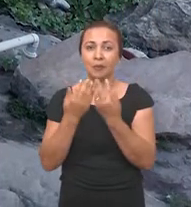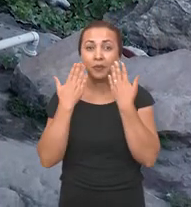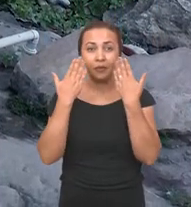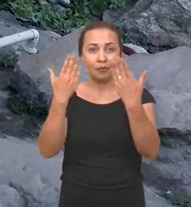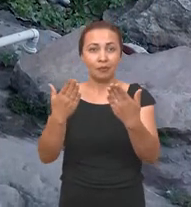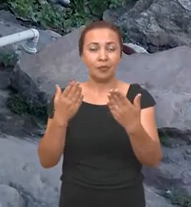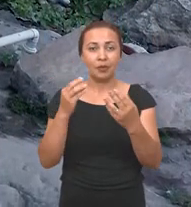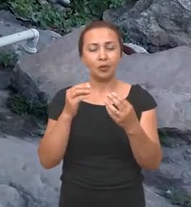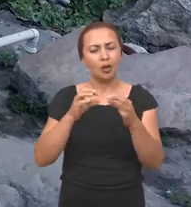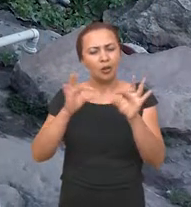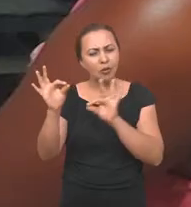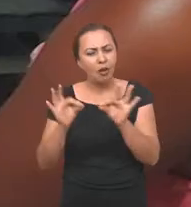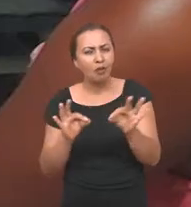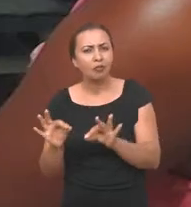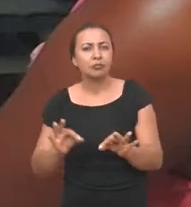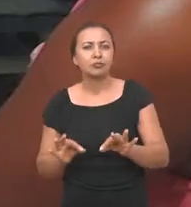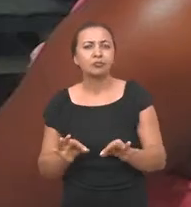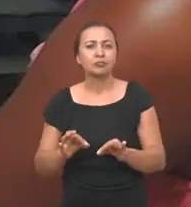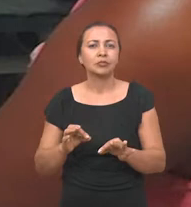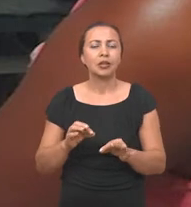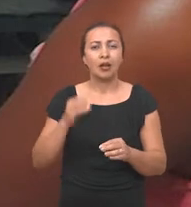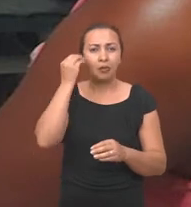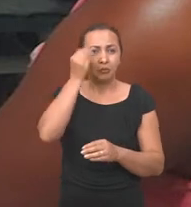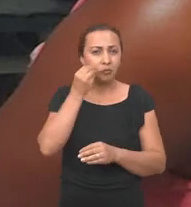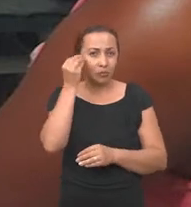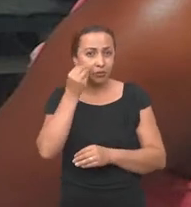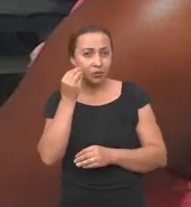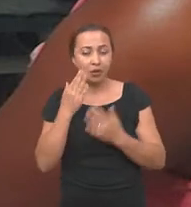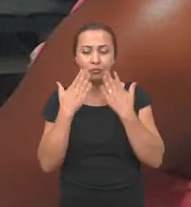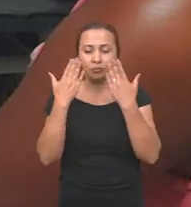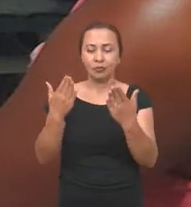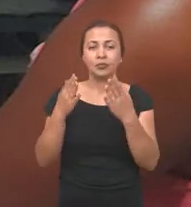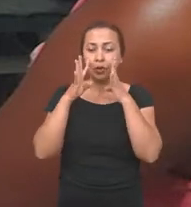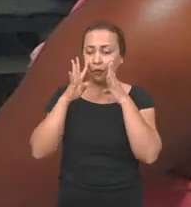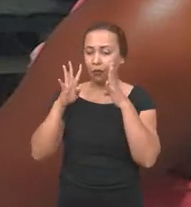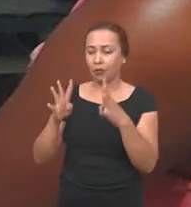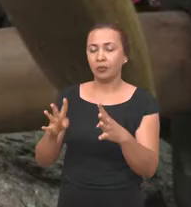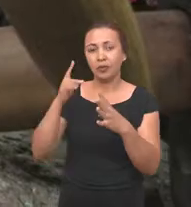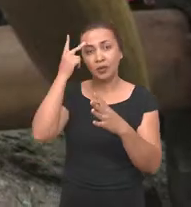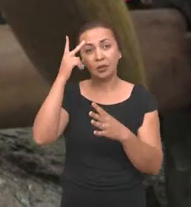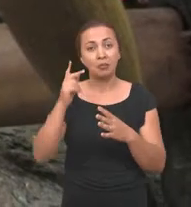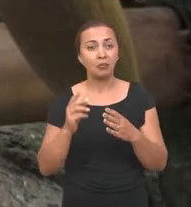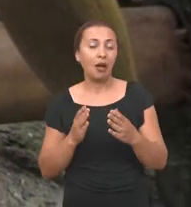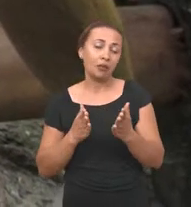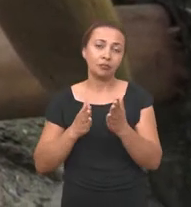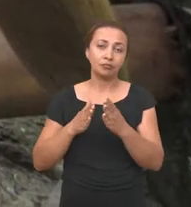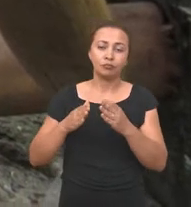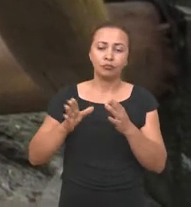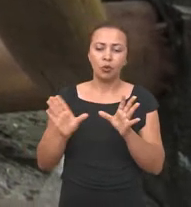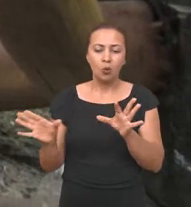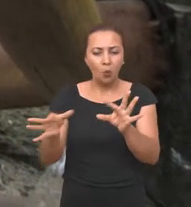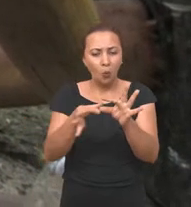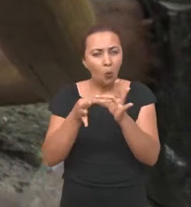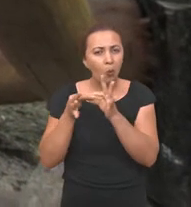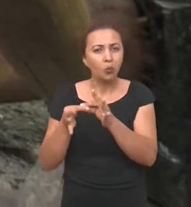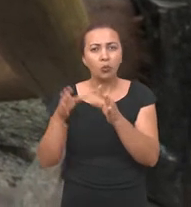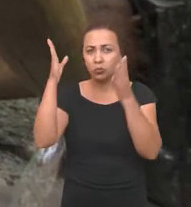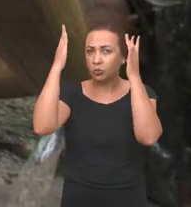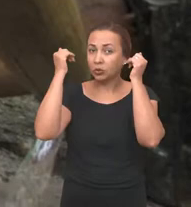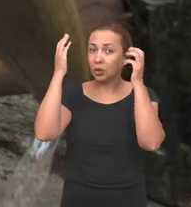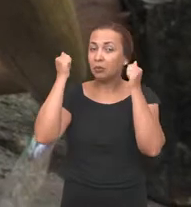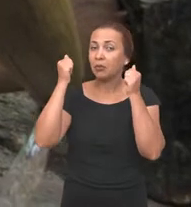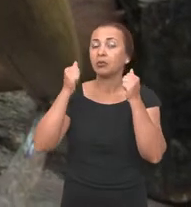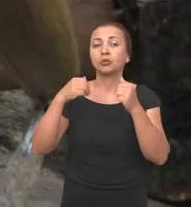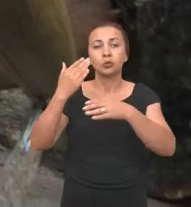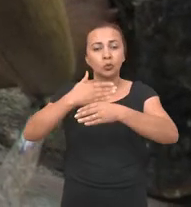A frente de oficina experimental é uma frente que ela tá voltada, né, para a interação